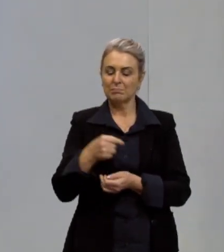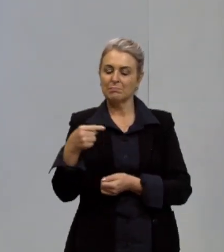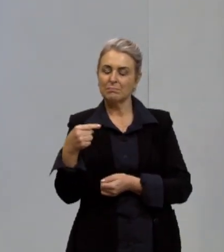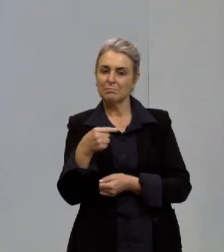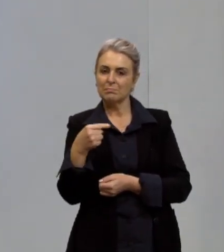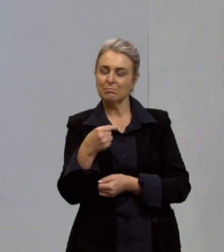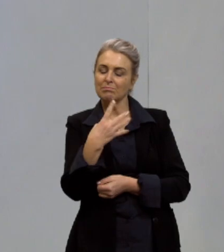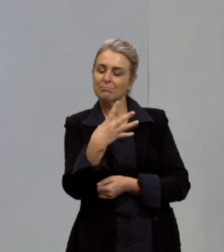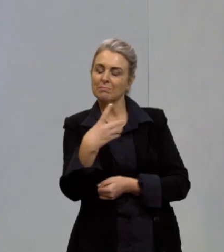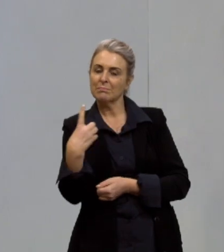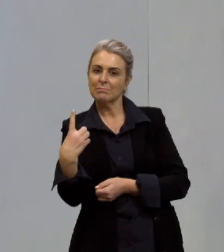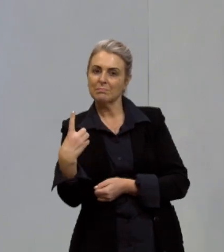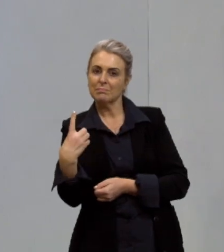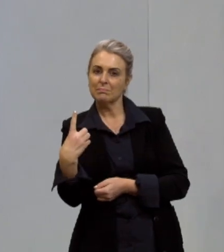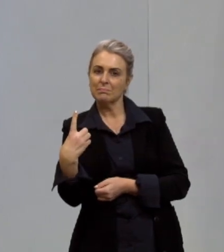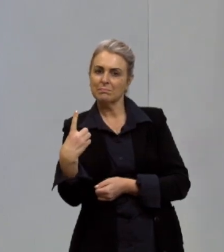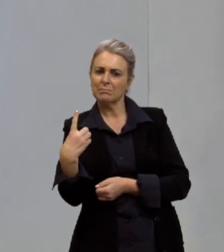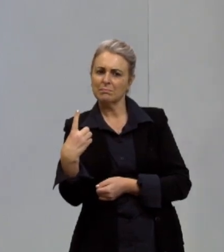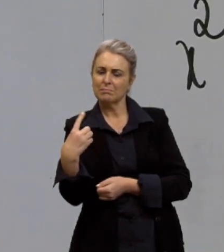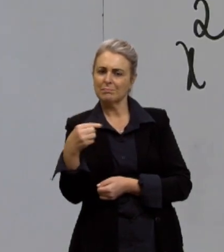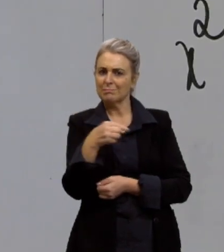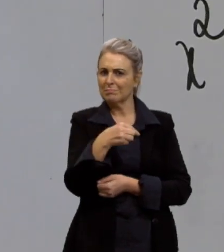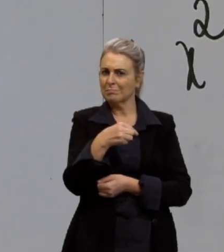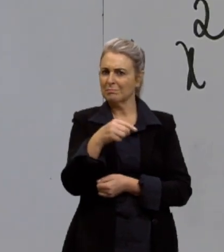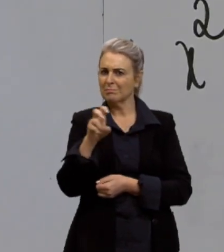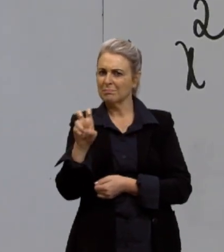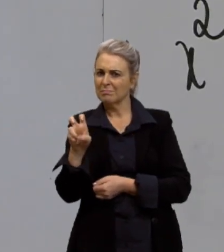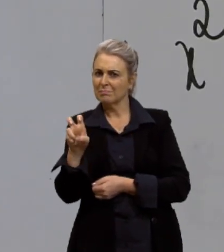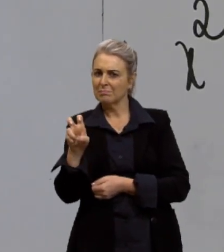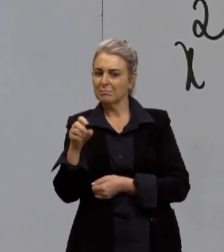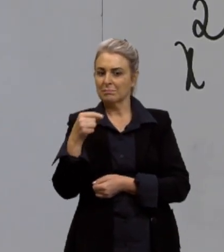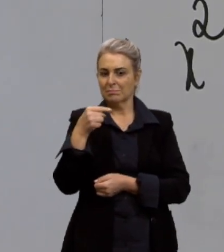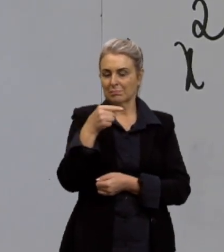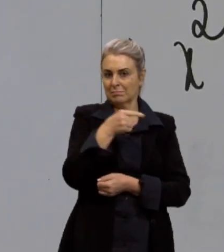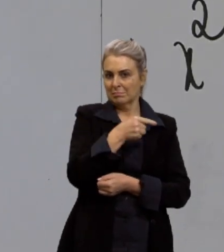menos 41 com menos 5, menos